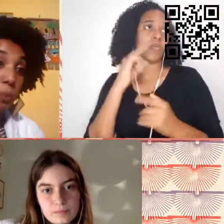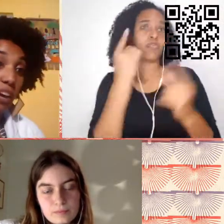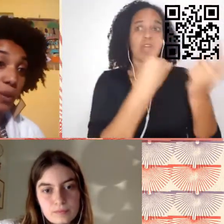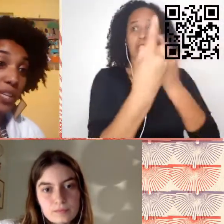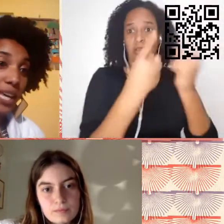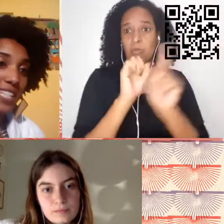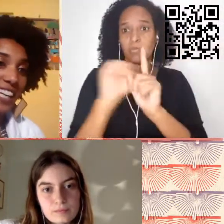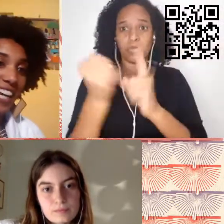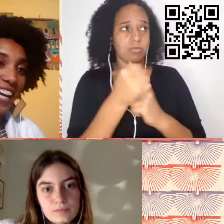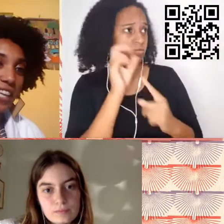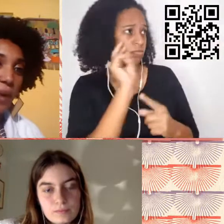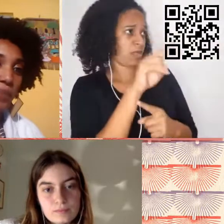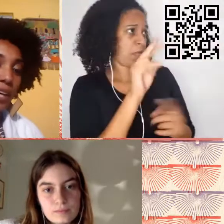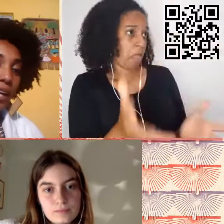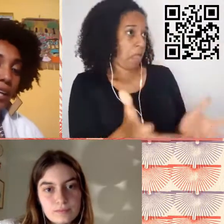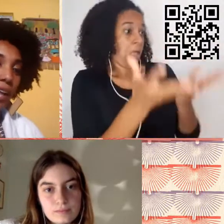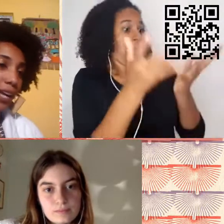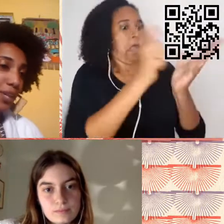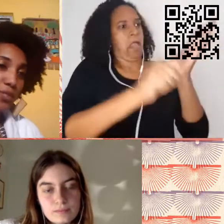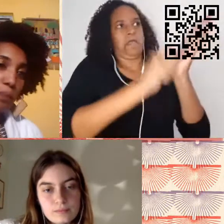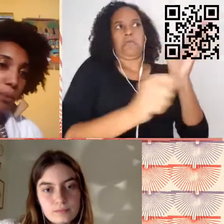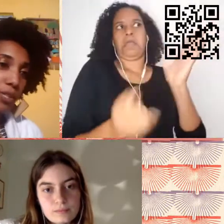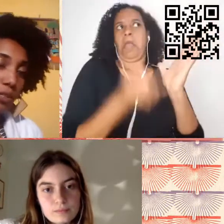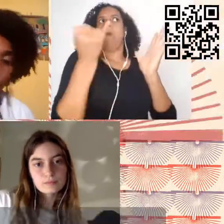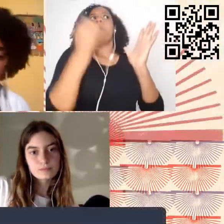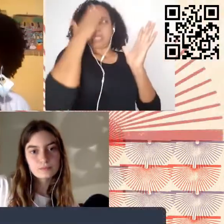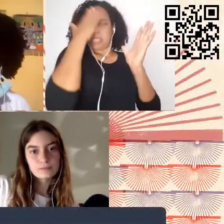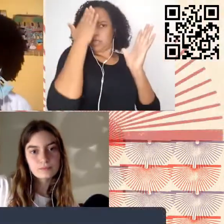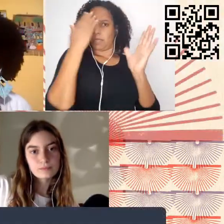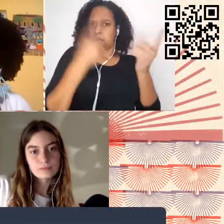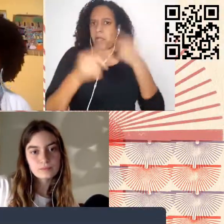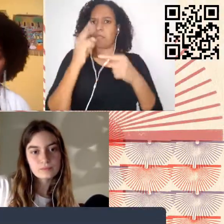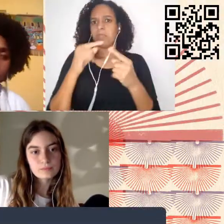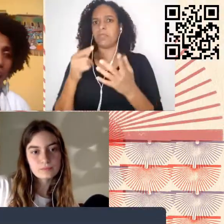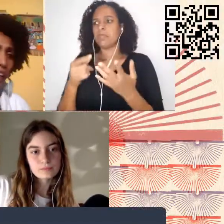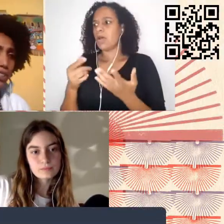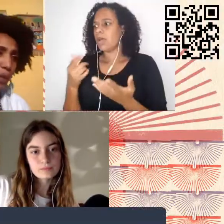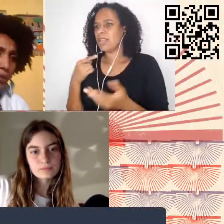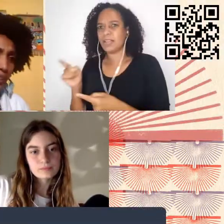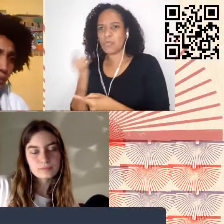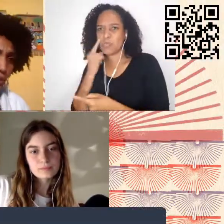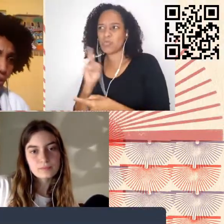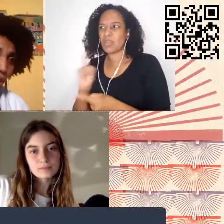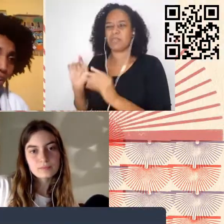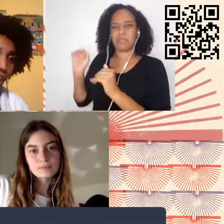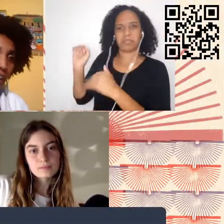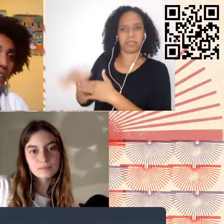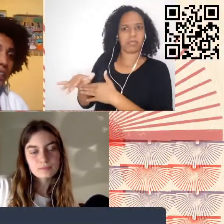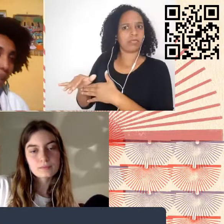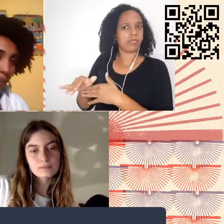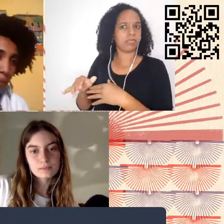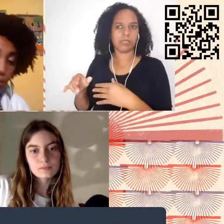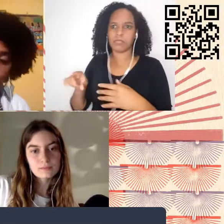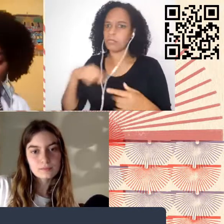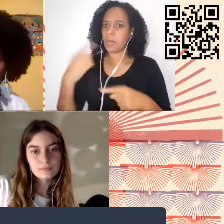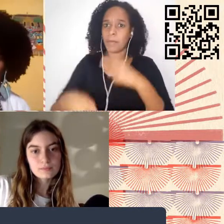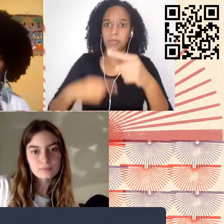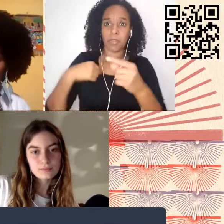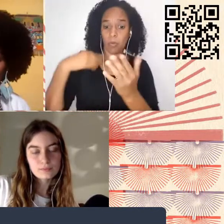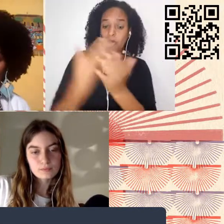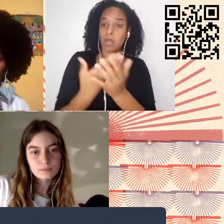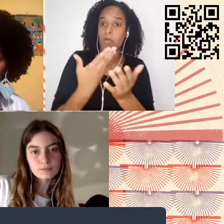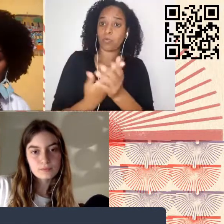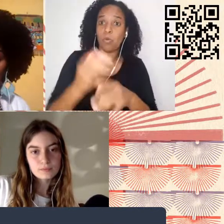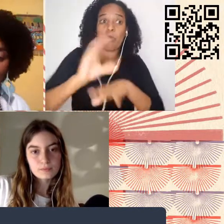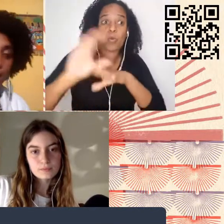que a gente supervaloriza a escrita. E aí, anos depois, estudando a arte da contação de história, e até mesmo no curso